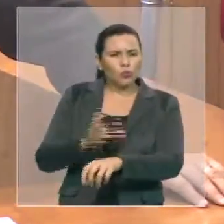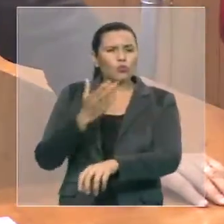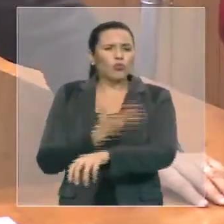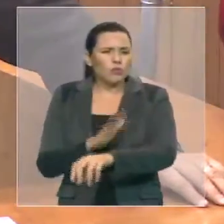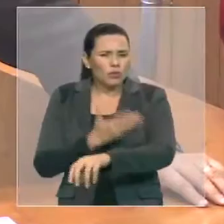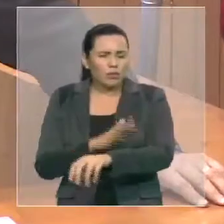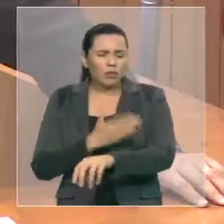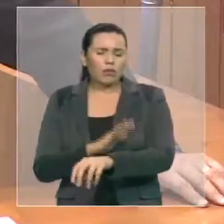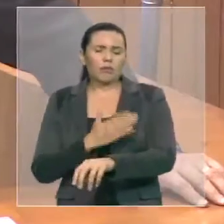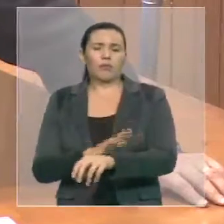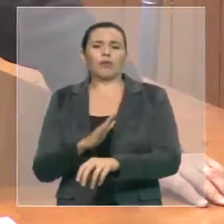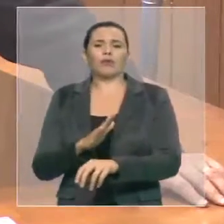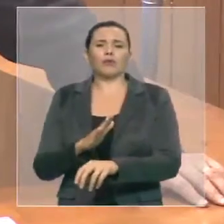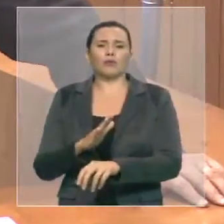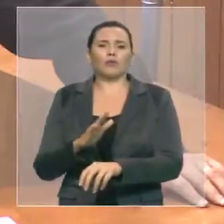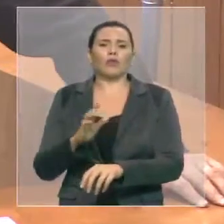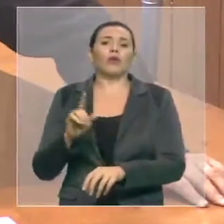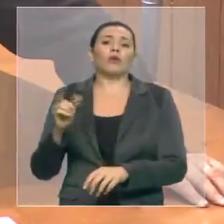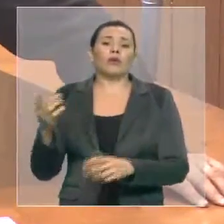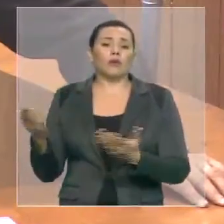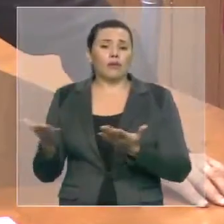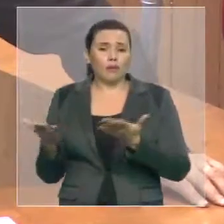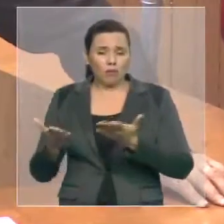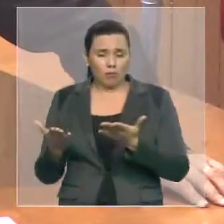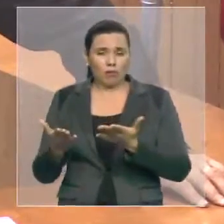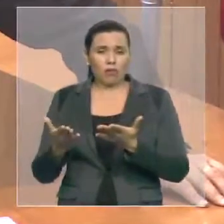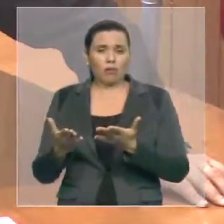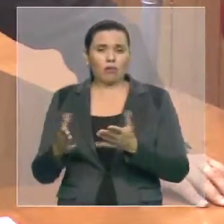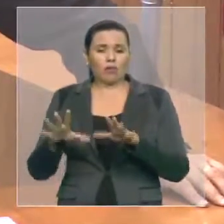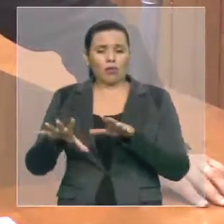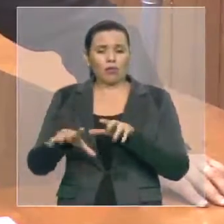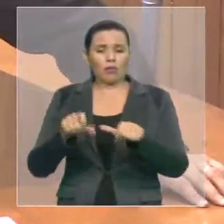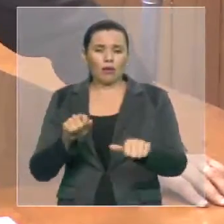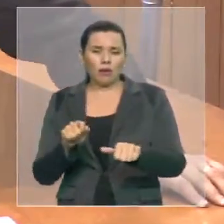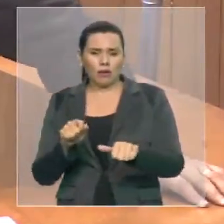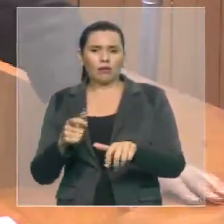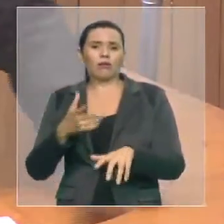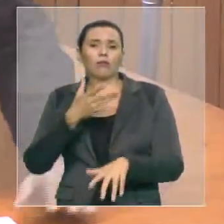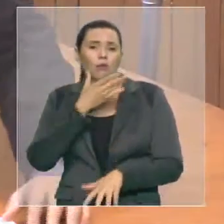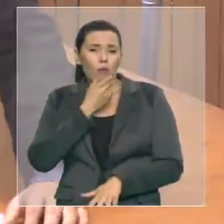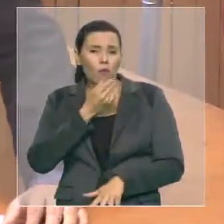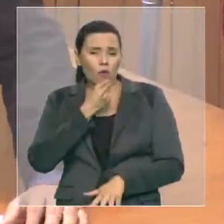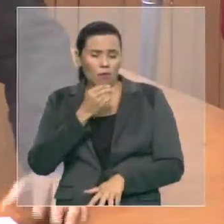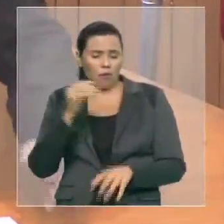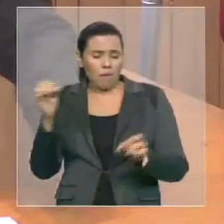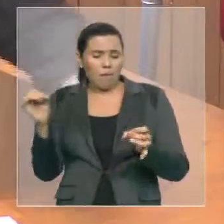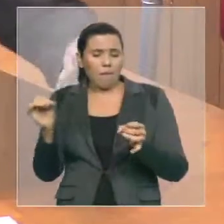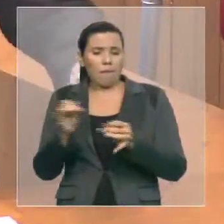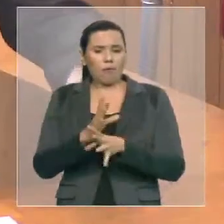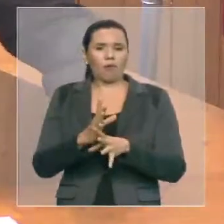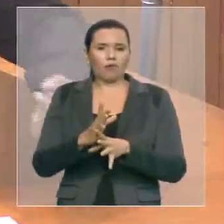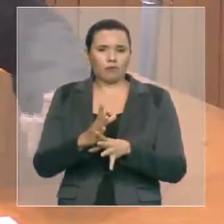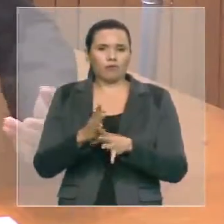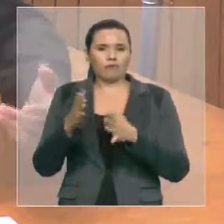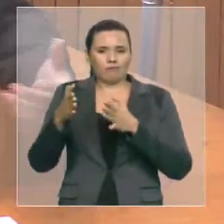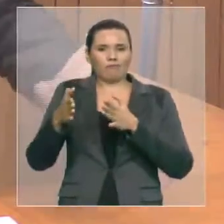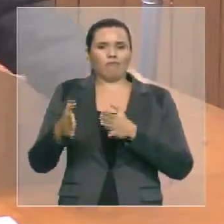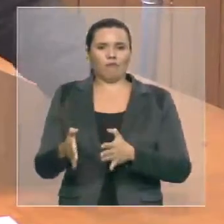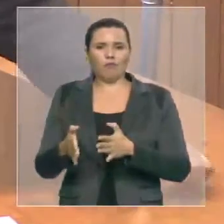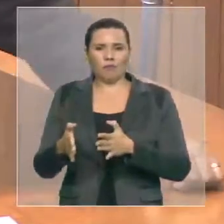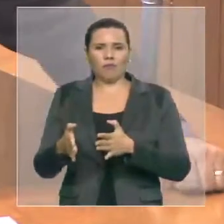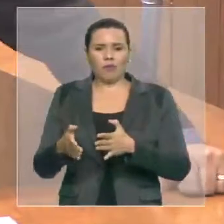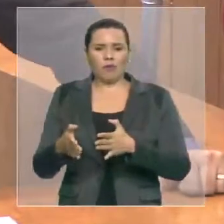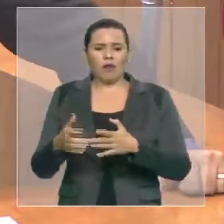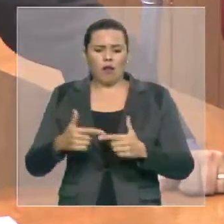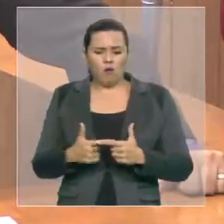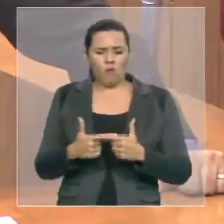qualquer tipo de combate, não só na preparação mesmo da formação, como na preparação no que diz respeito aos